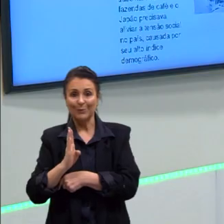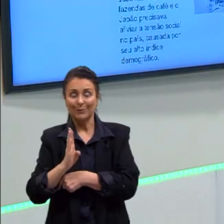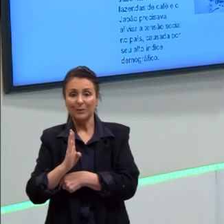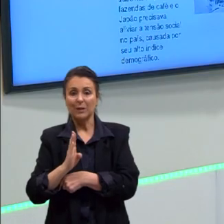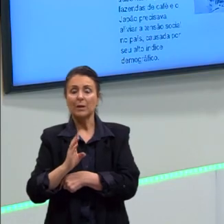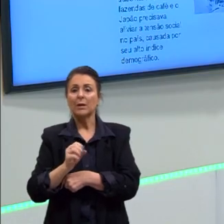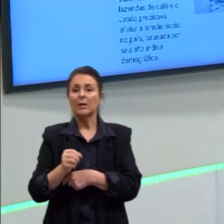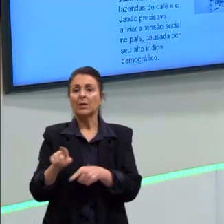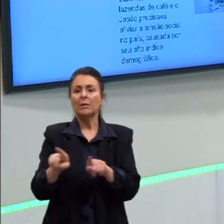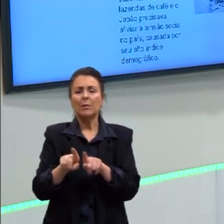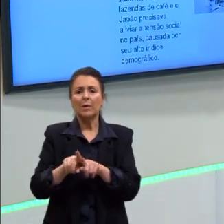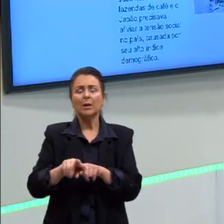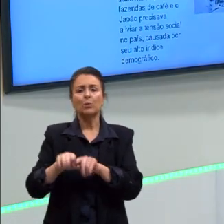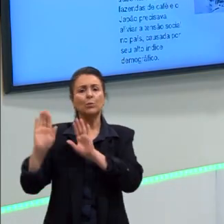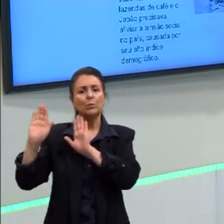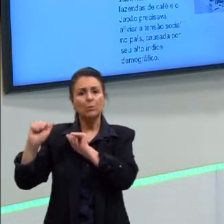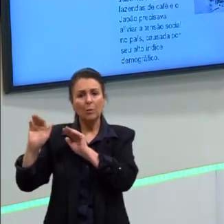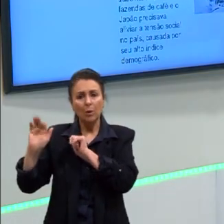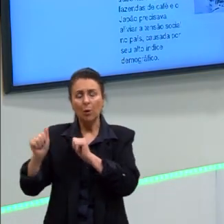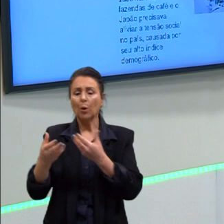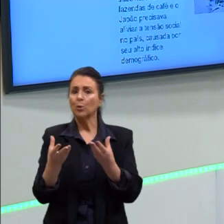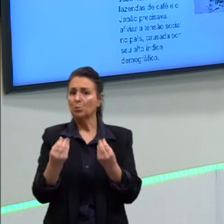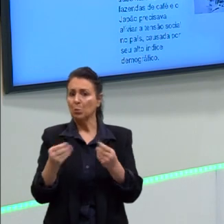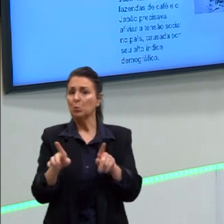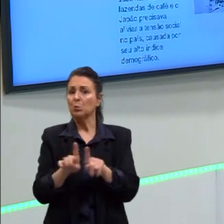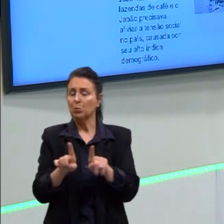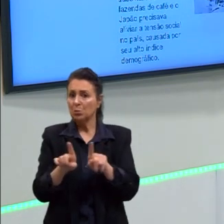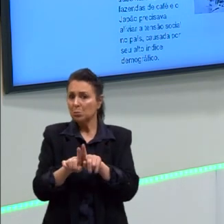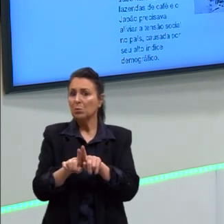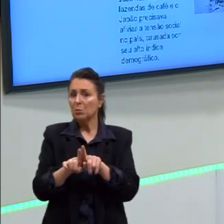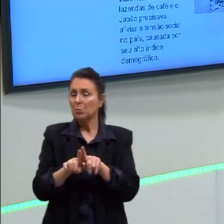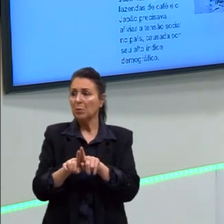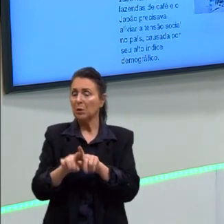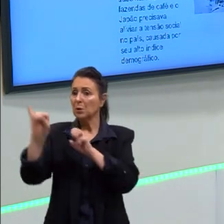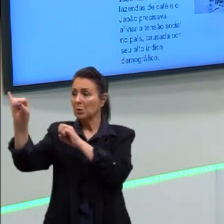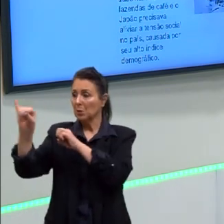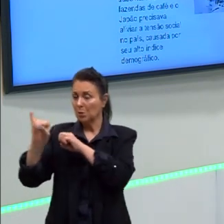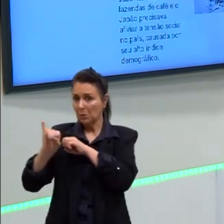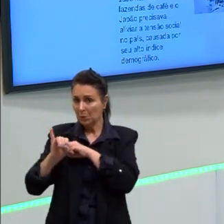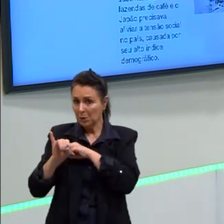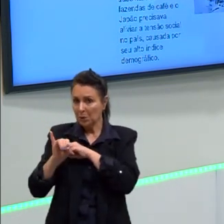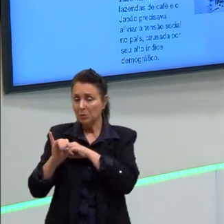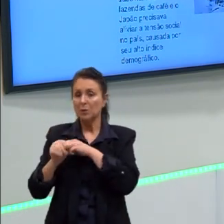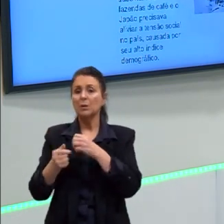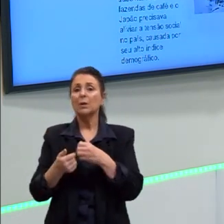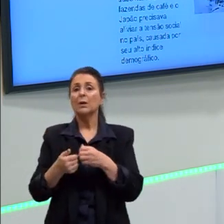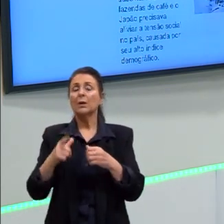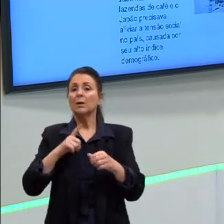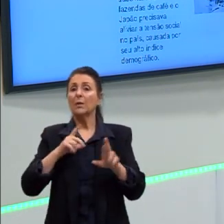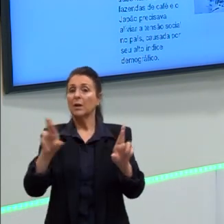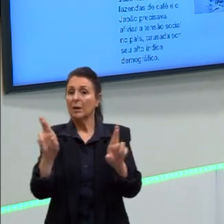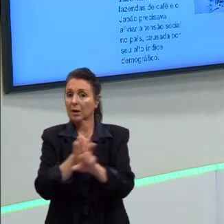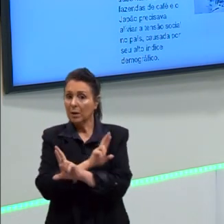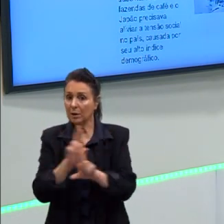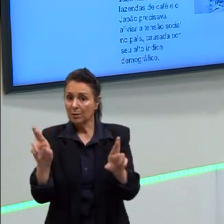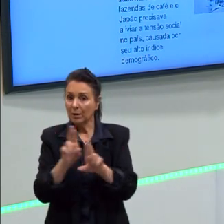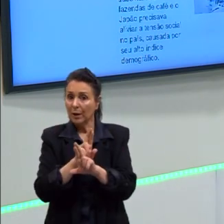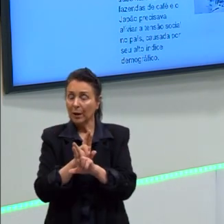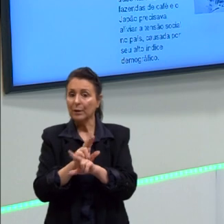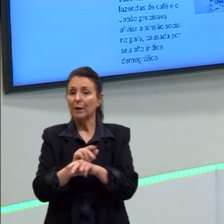aí tem os outros né os espanhóis também bastante bom Nossa a questão da dos espanhóis está relacionado também com